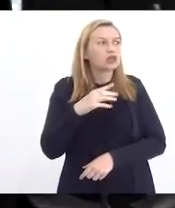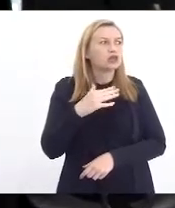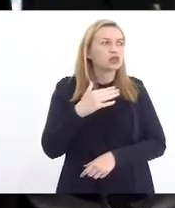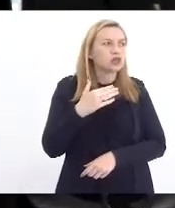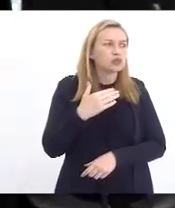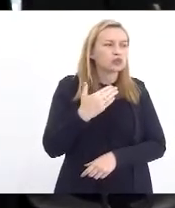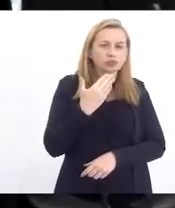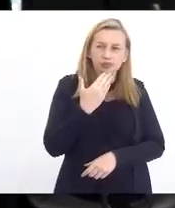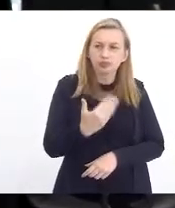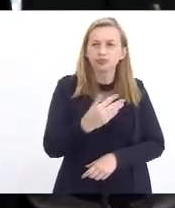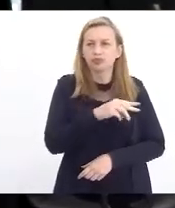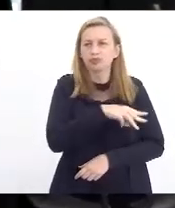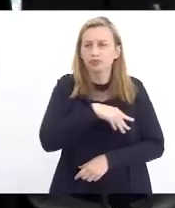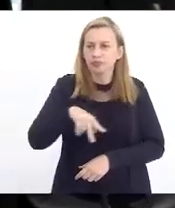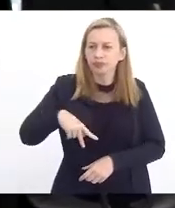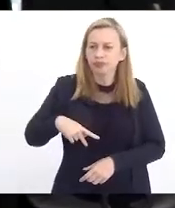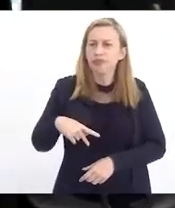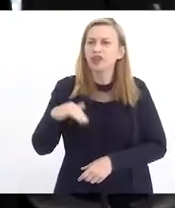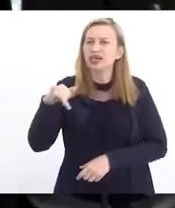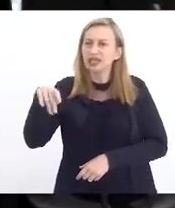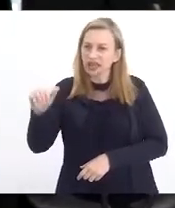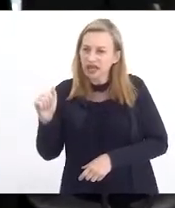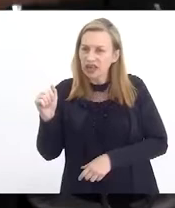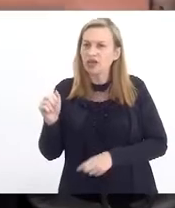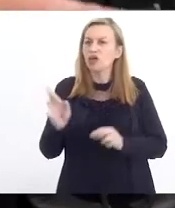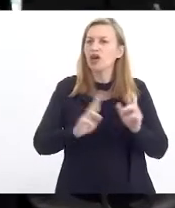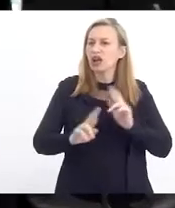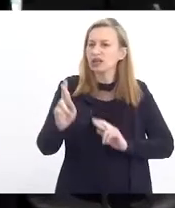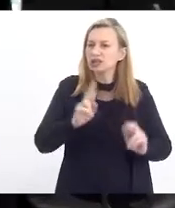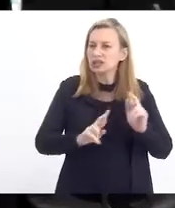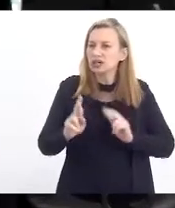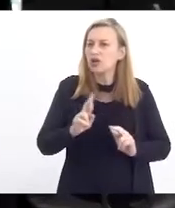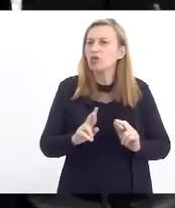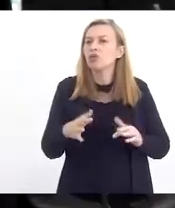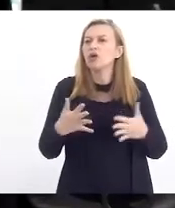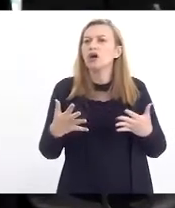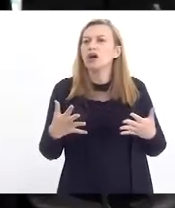do Ministério, a própria INEA, para saber com relação